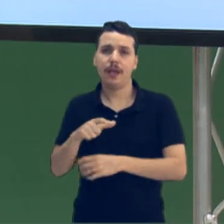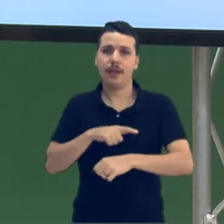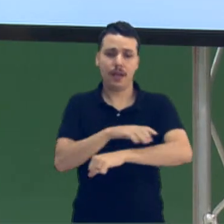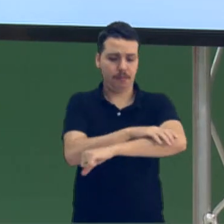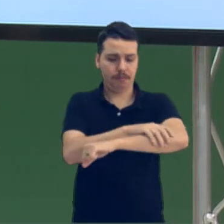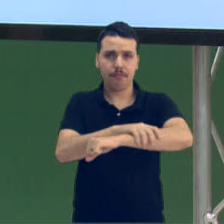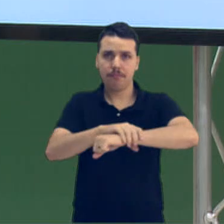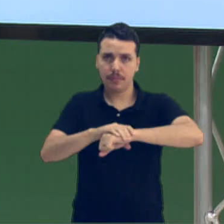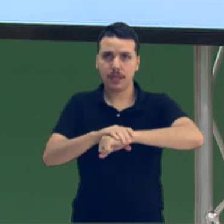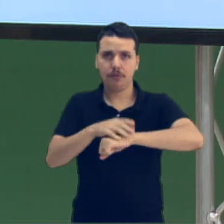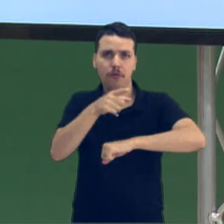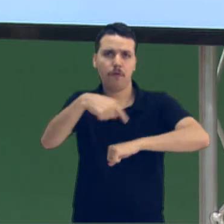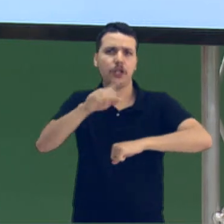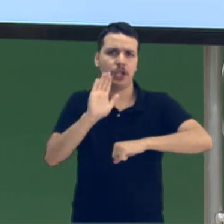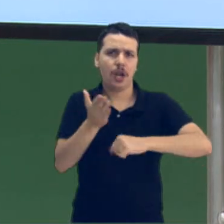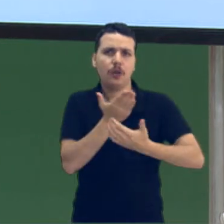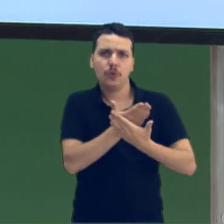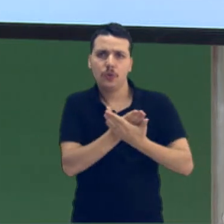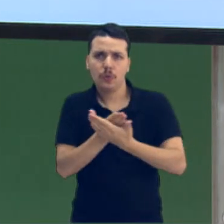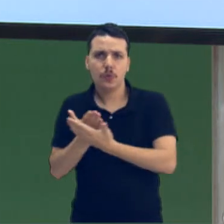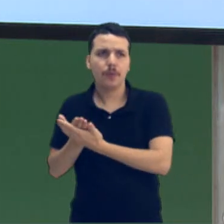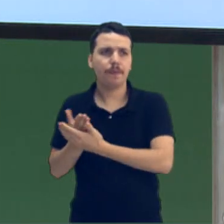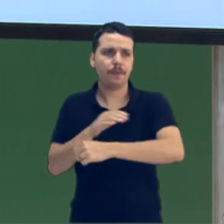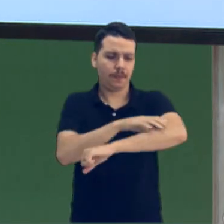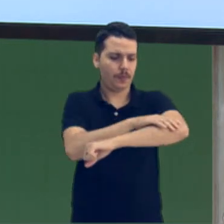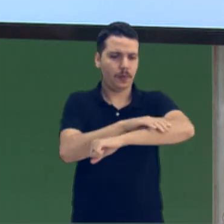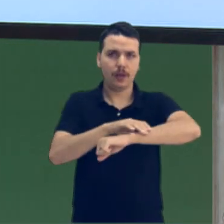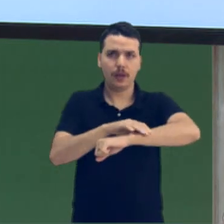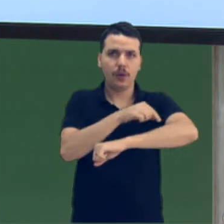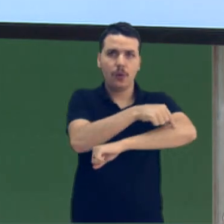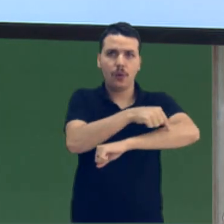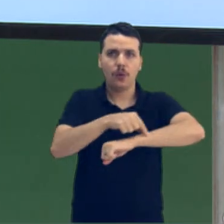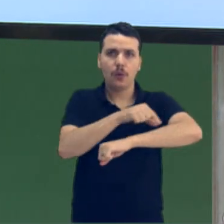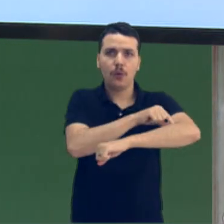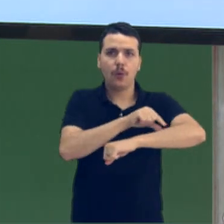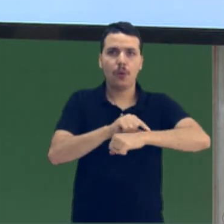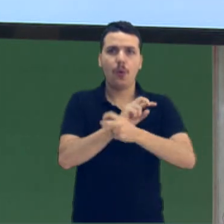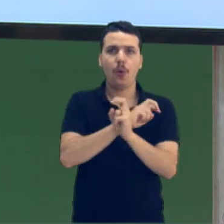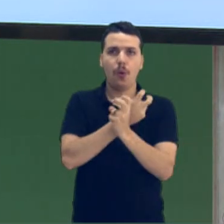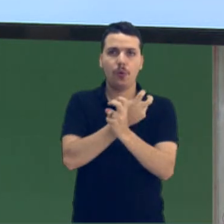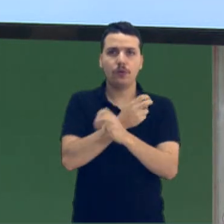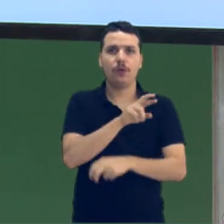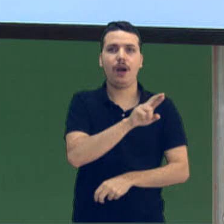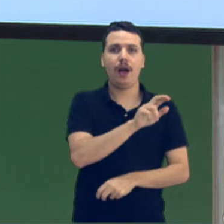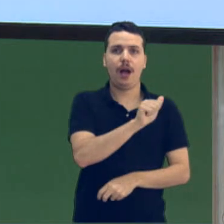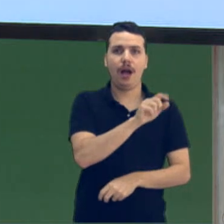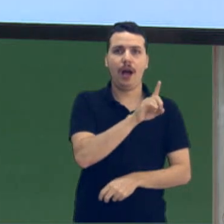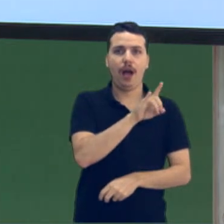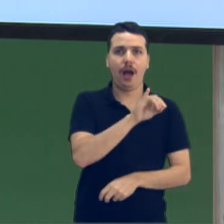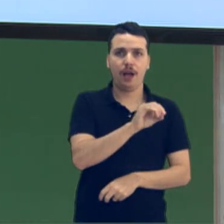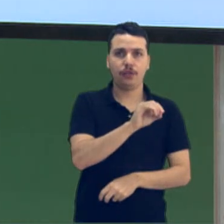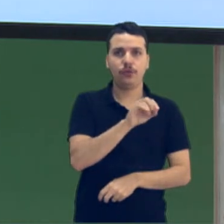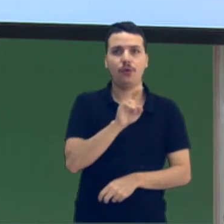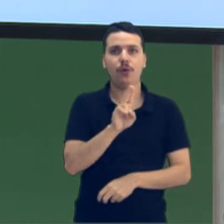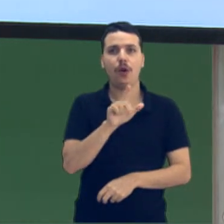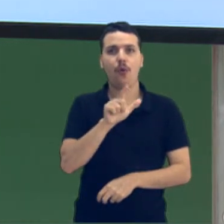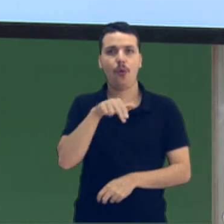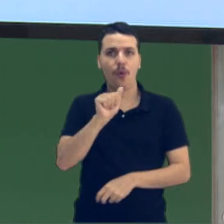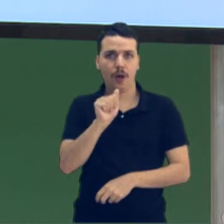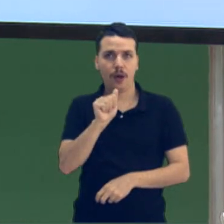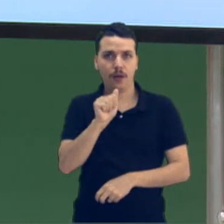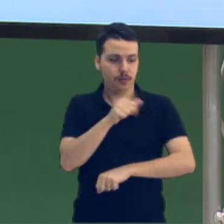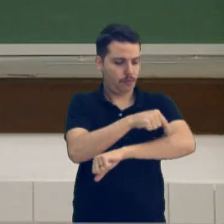braço, como vocês já estudaram, temos dois ossos, o rádio e a ulna. E aqui, como o esforço é